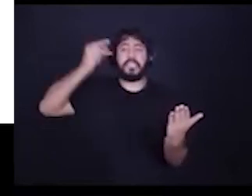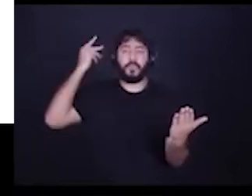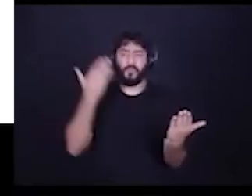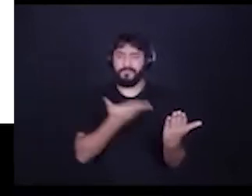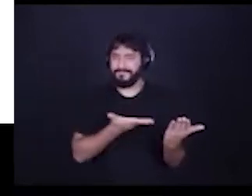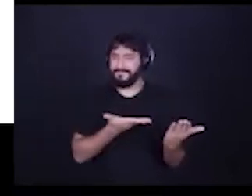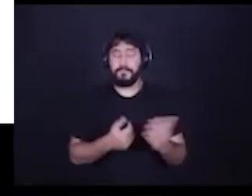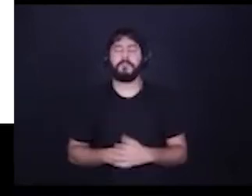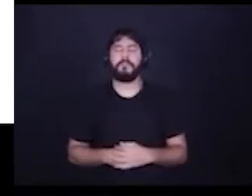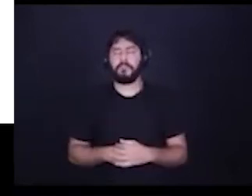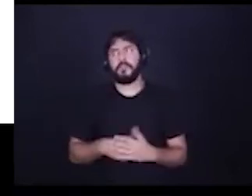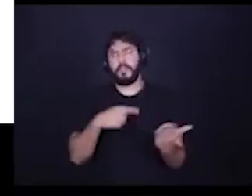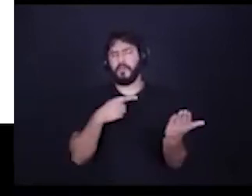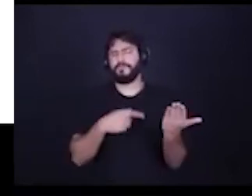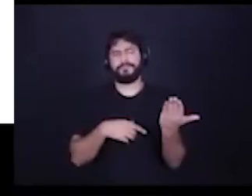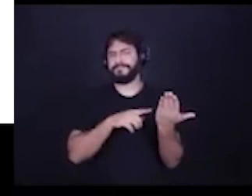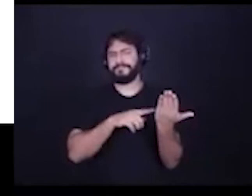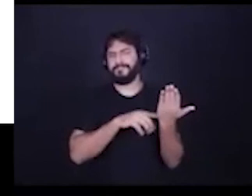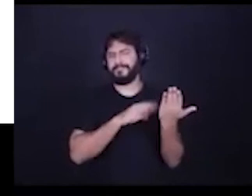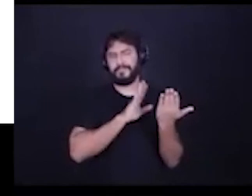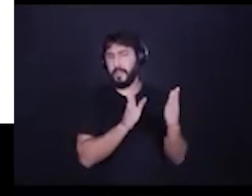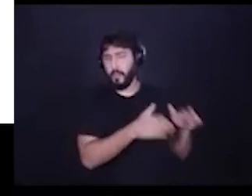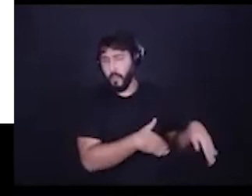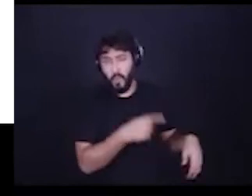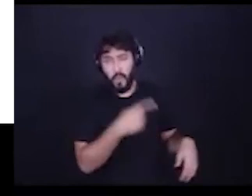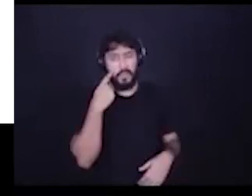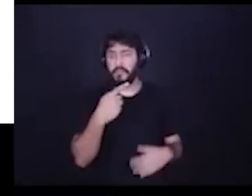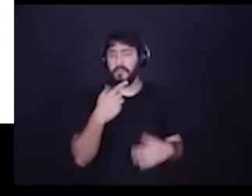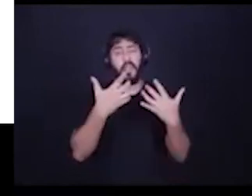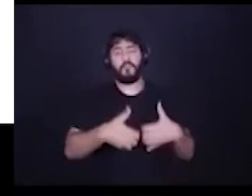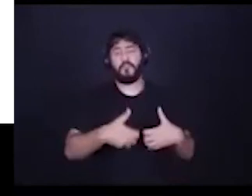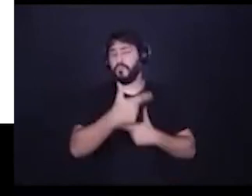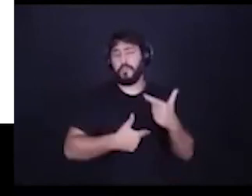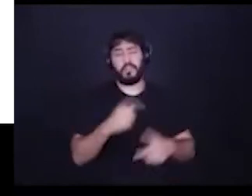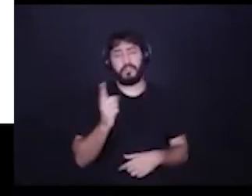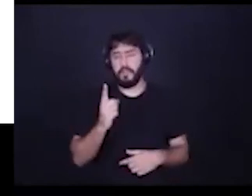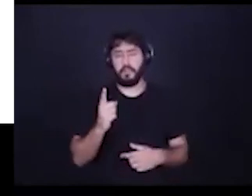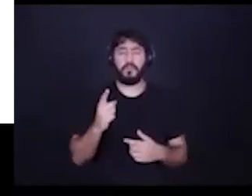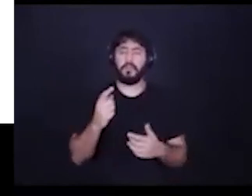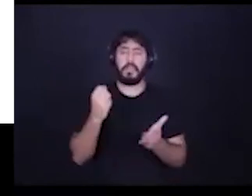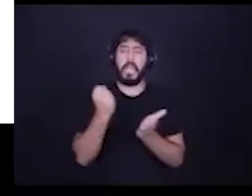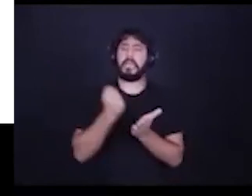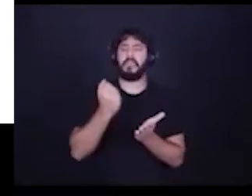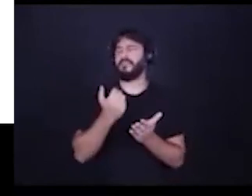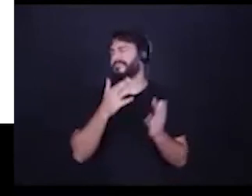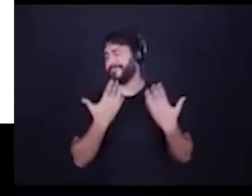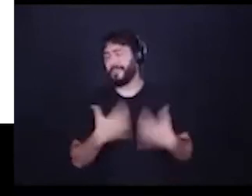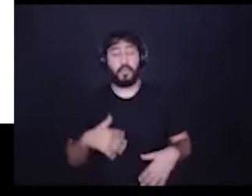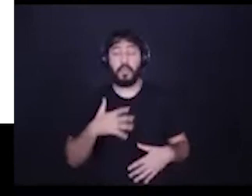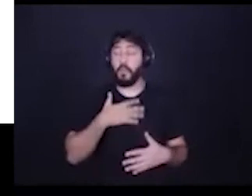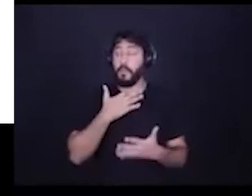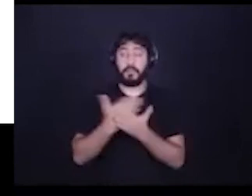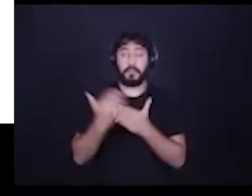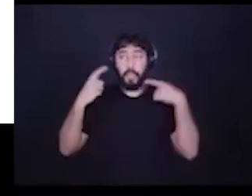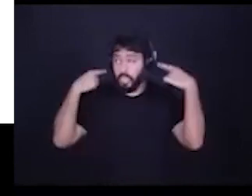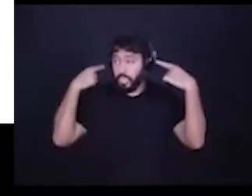enlouqueci e falei, não, gente, vamos tentar esquecer de carimbo, não está funcionando, vamos tentar mudar tudo. E aí comecei a enlouquecer e refazer tudo que eu tinha feito, e